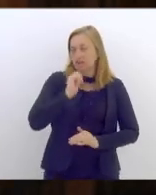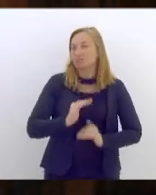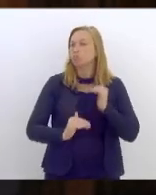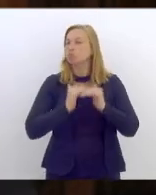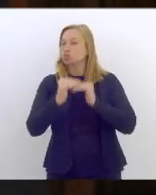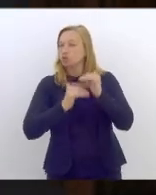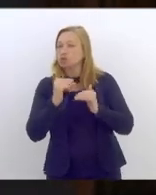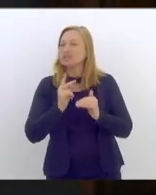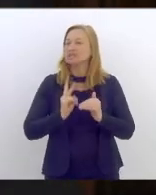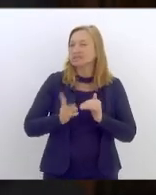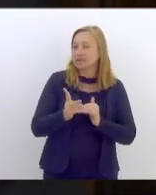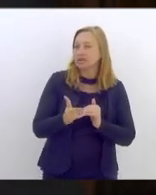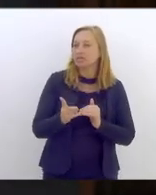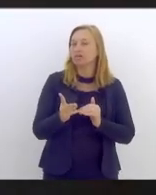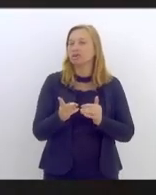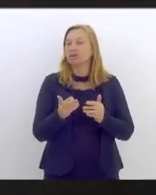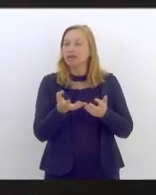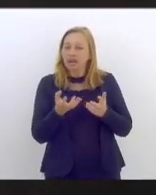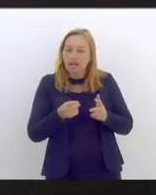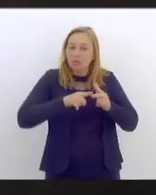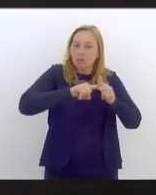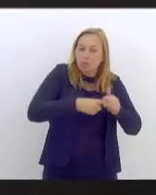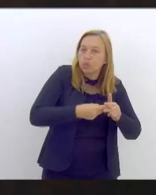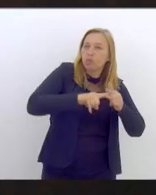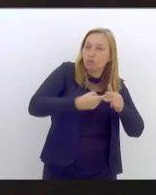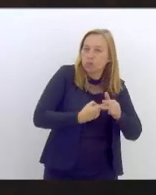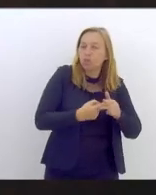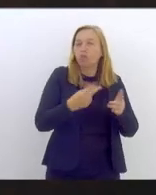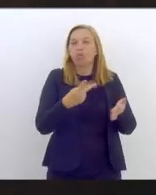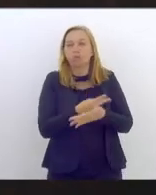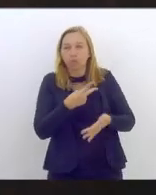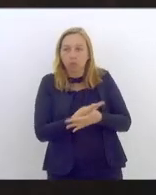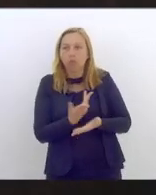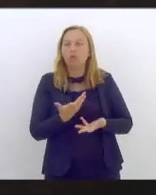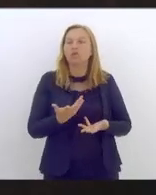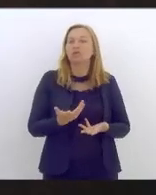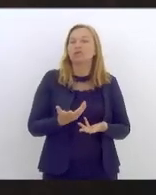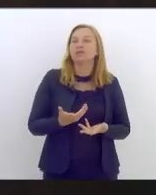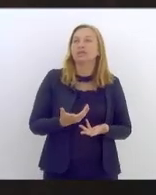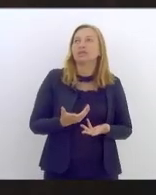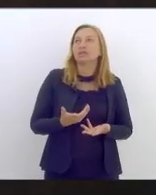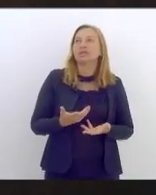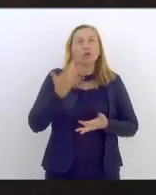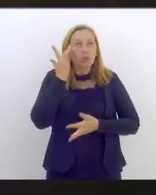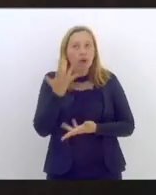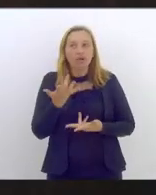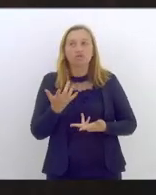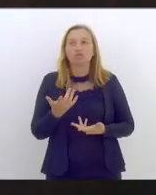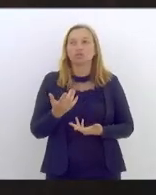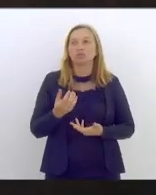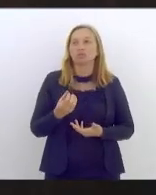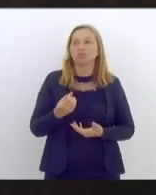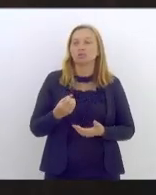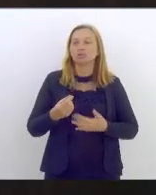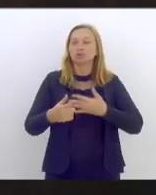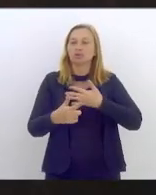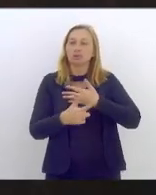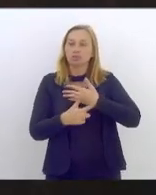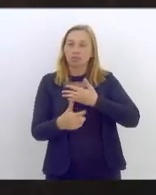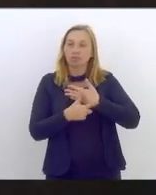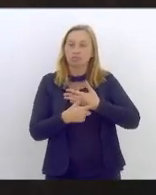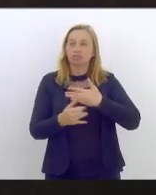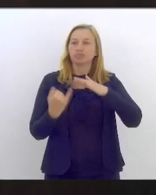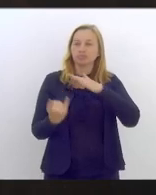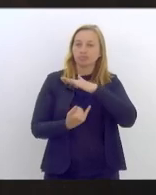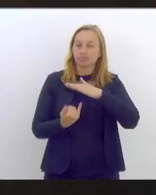sempre buscando aprimorar corrigir as suas as suas falhas e eu acho que o legado do Ministério Público tem sido